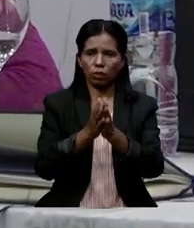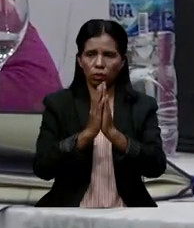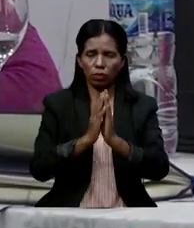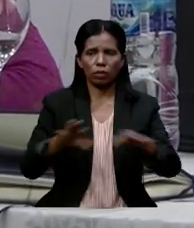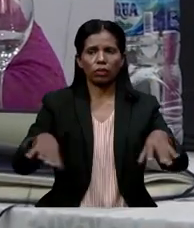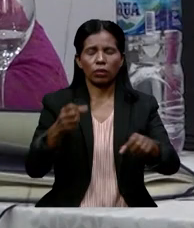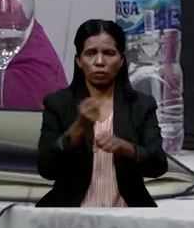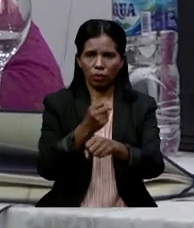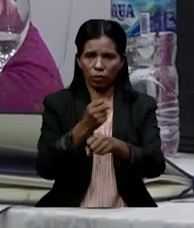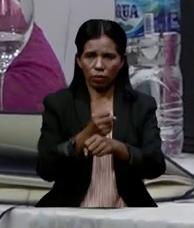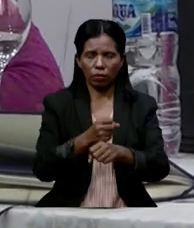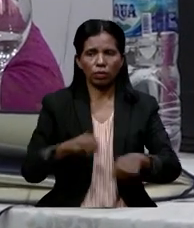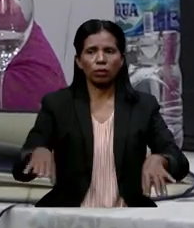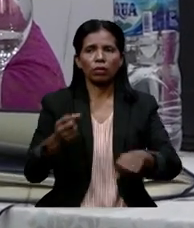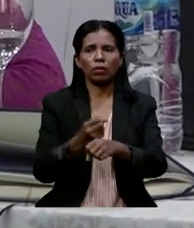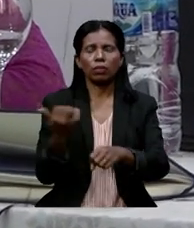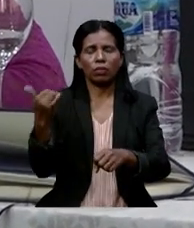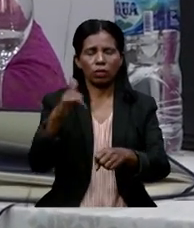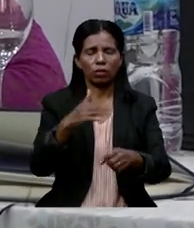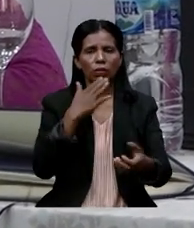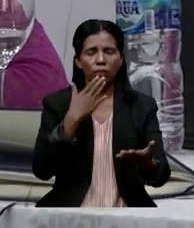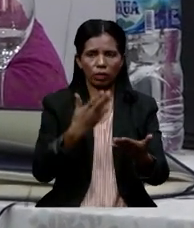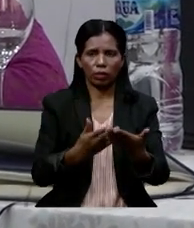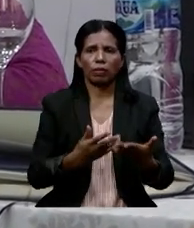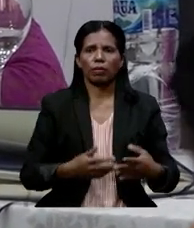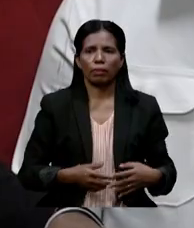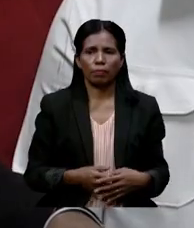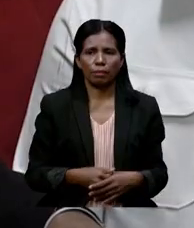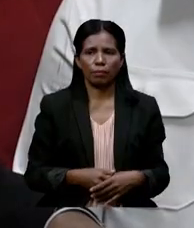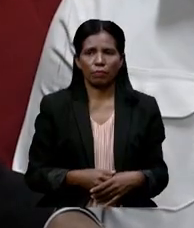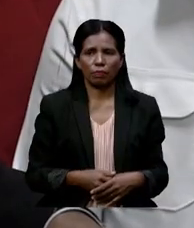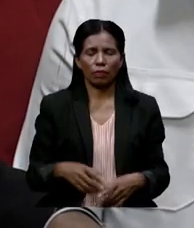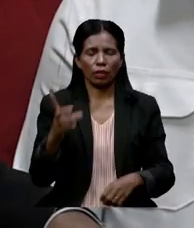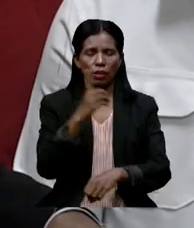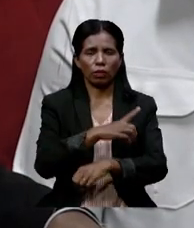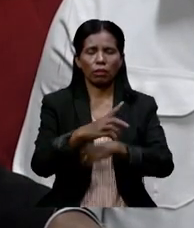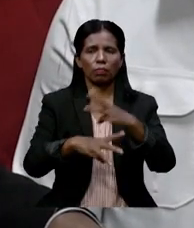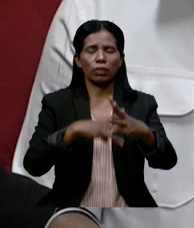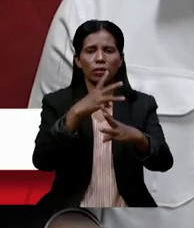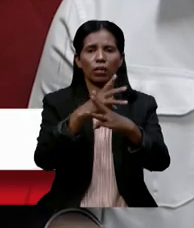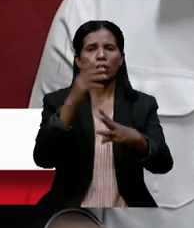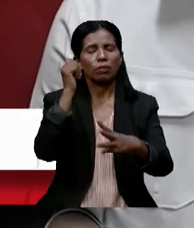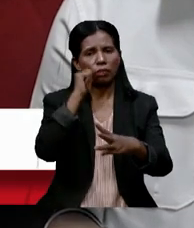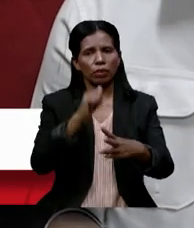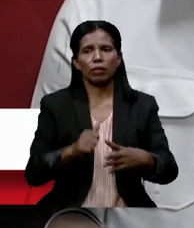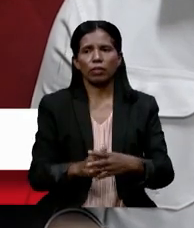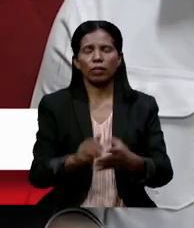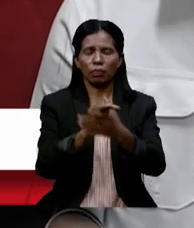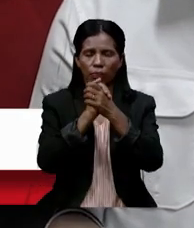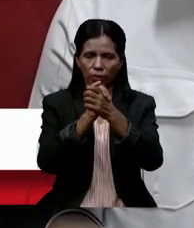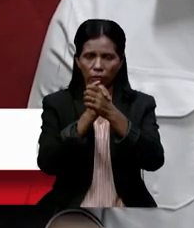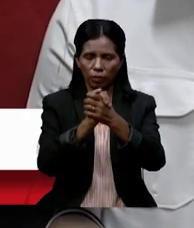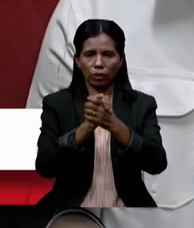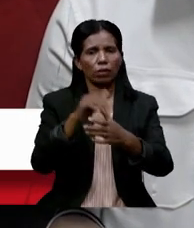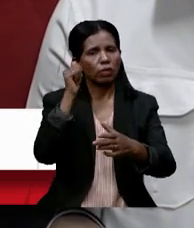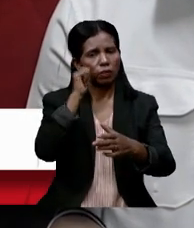an liutan odi luta basirani prosperidade. Lorong mundial feto ne parabéns, meu afeto